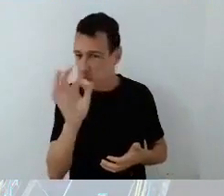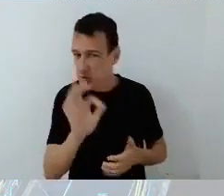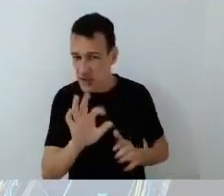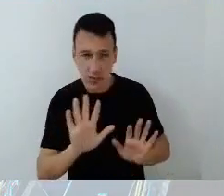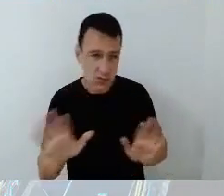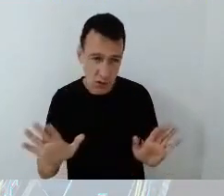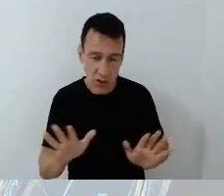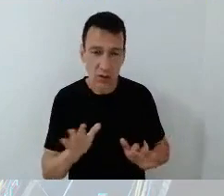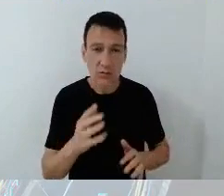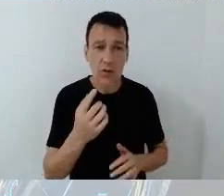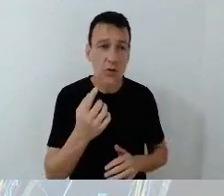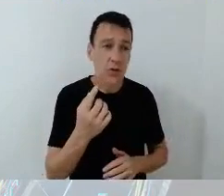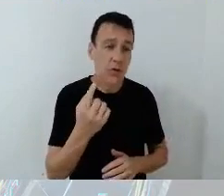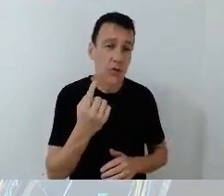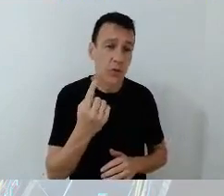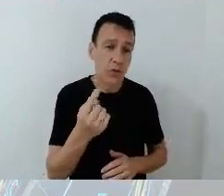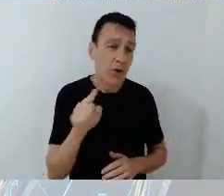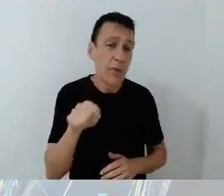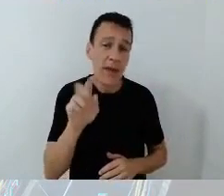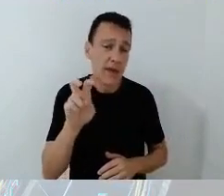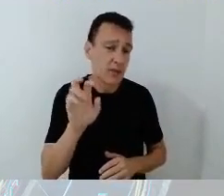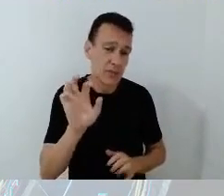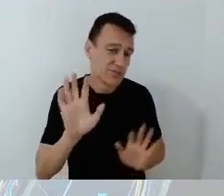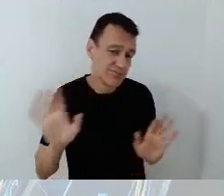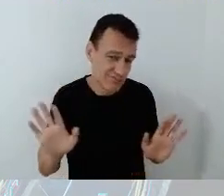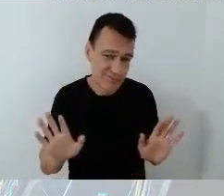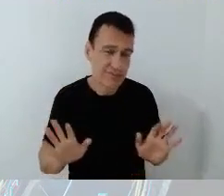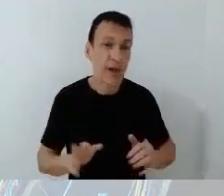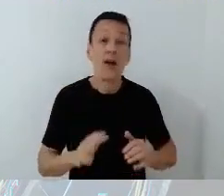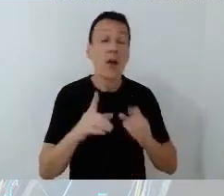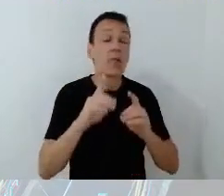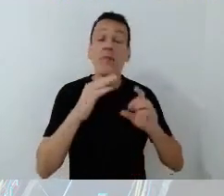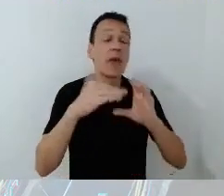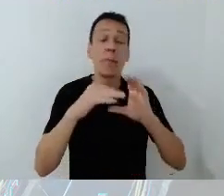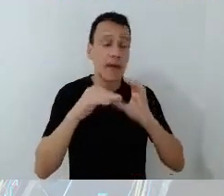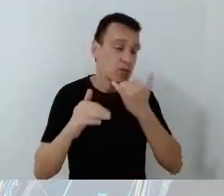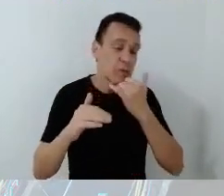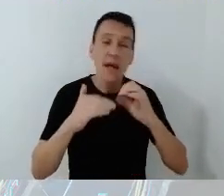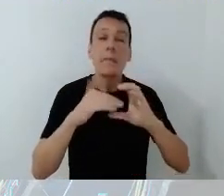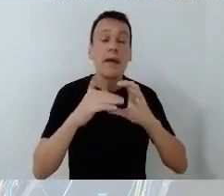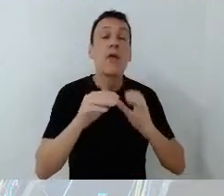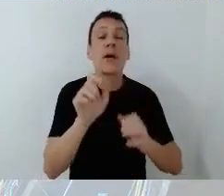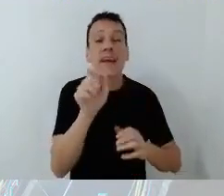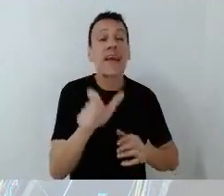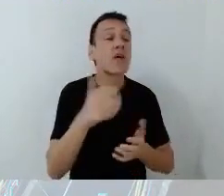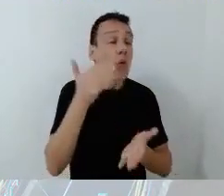Um e-mail. Quem começa o e-mail com o call to action?